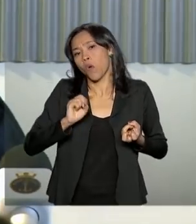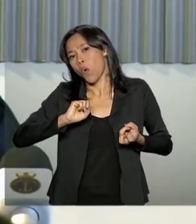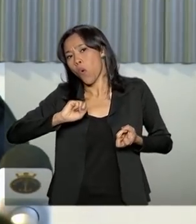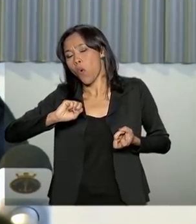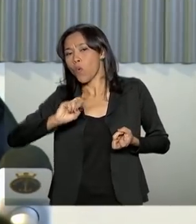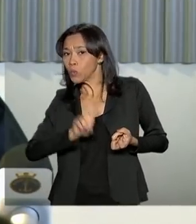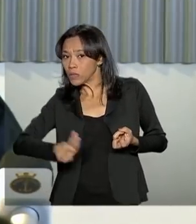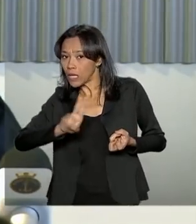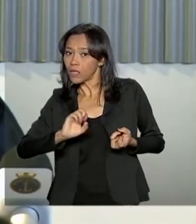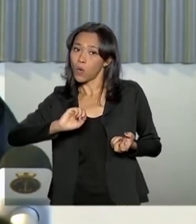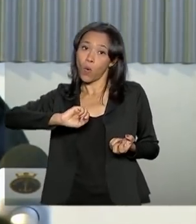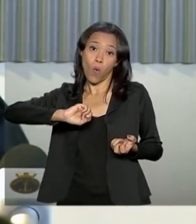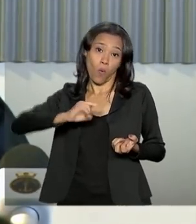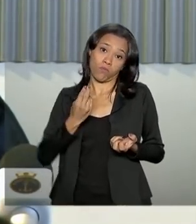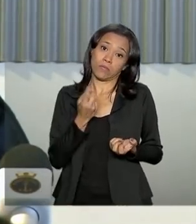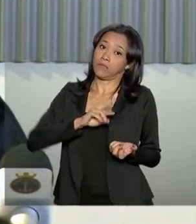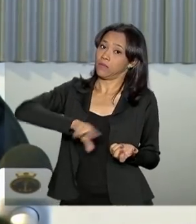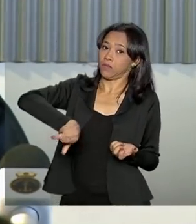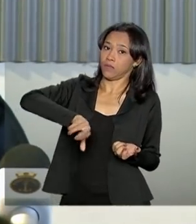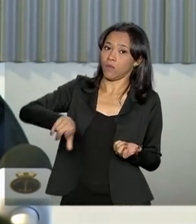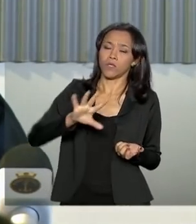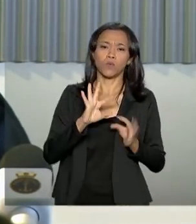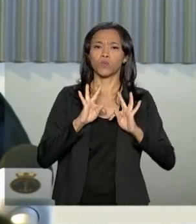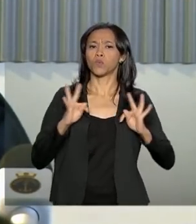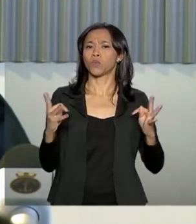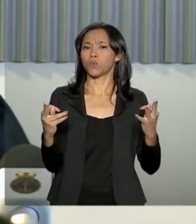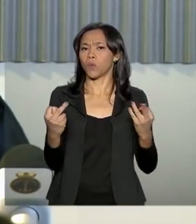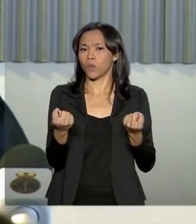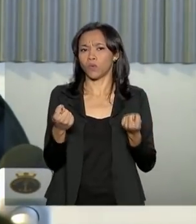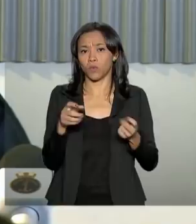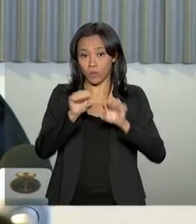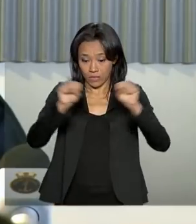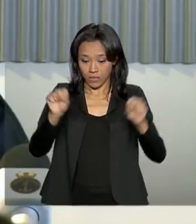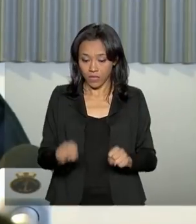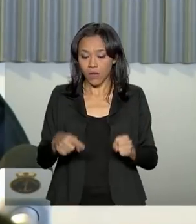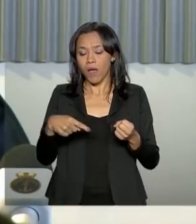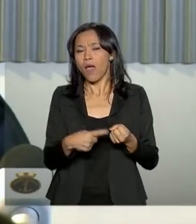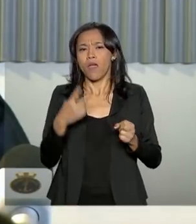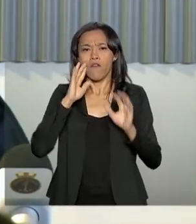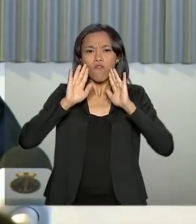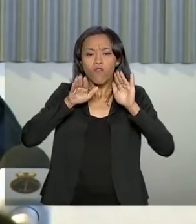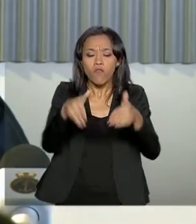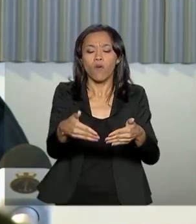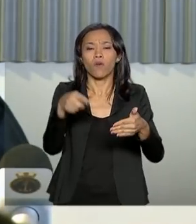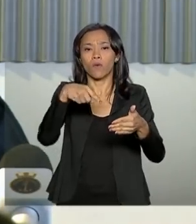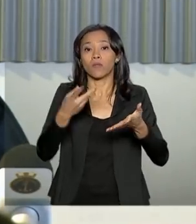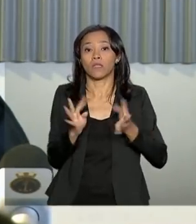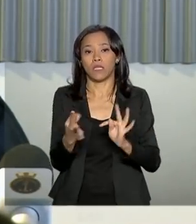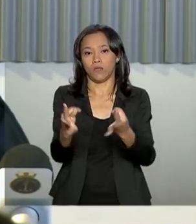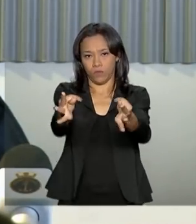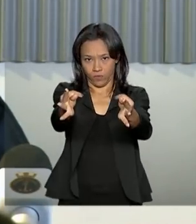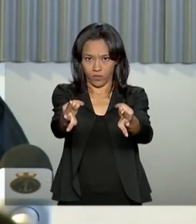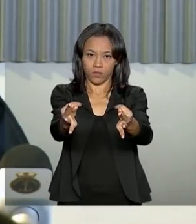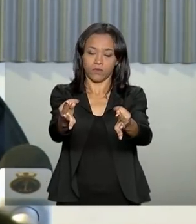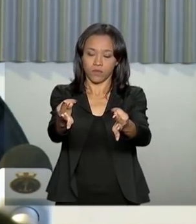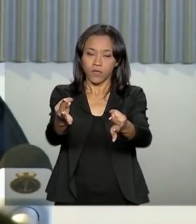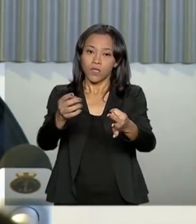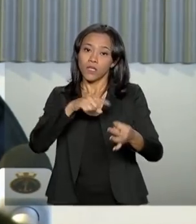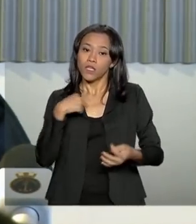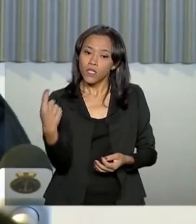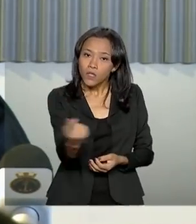todo o sistema do Tratado Antártico ele é muito voltado para a tecnologia. Tá? E nós temos